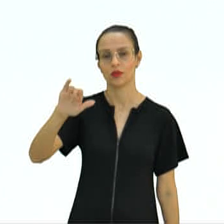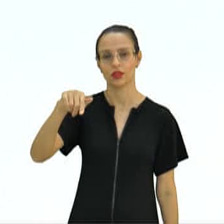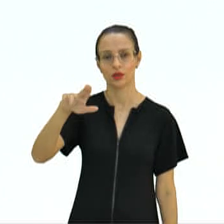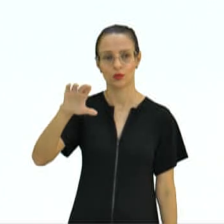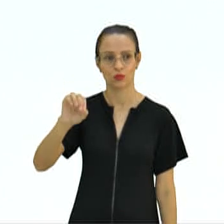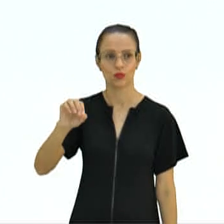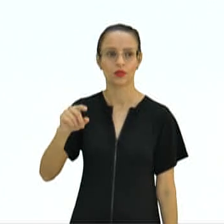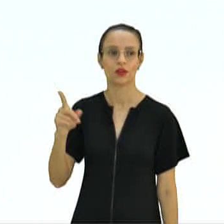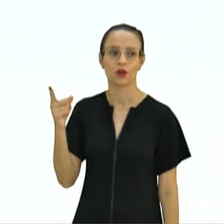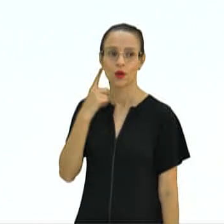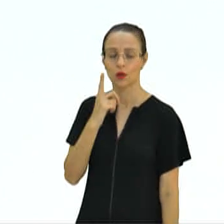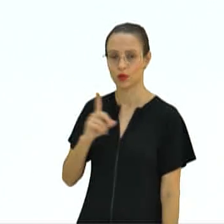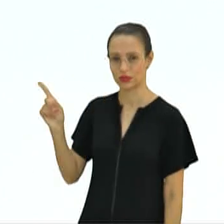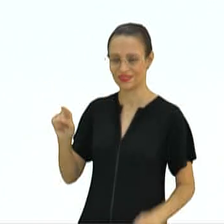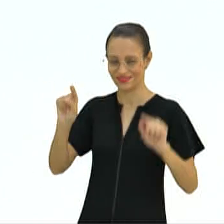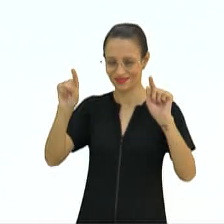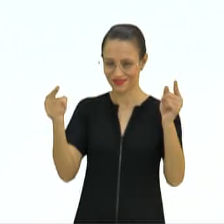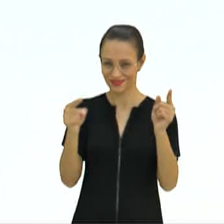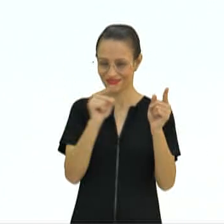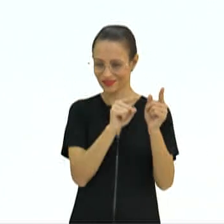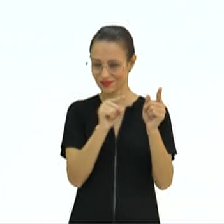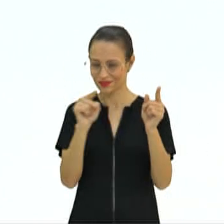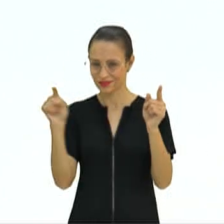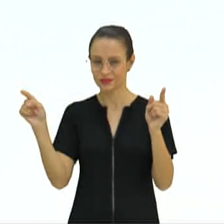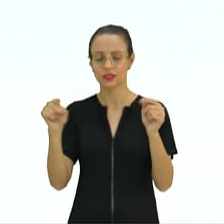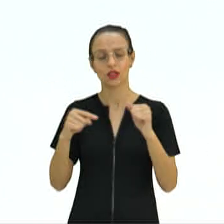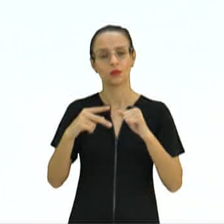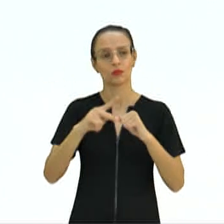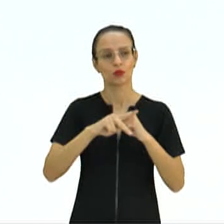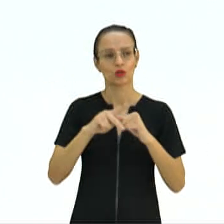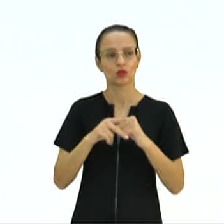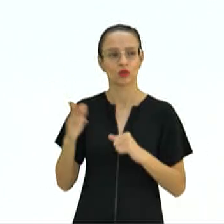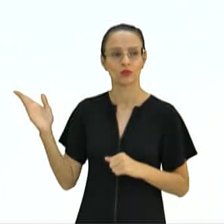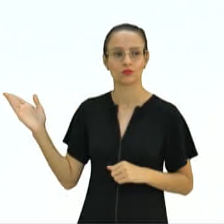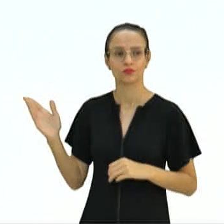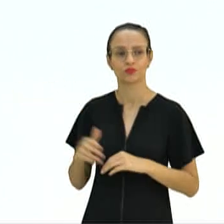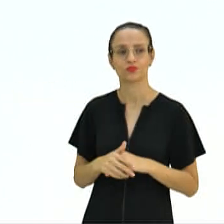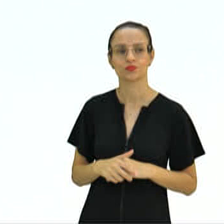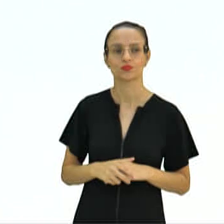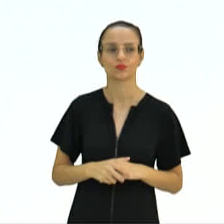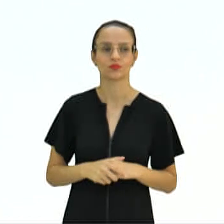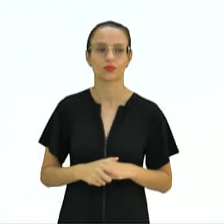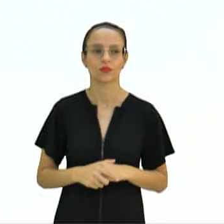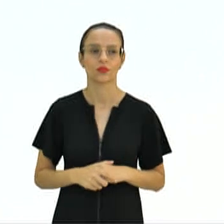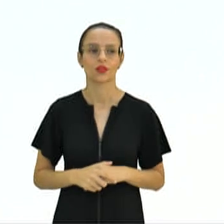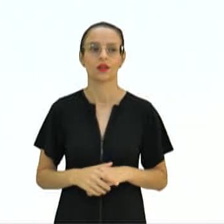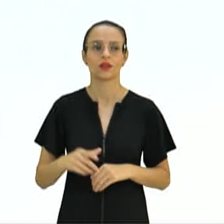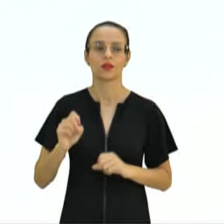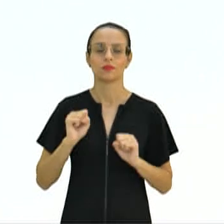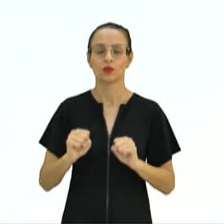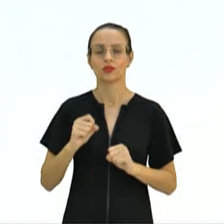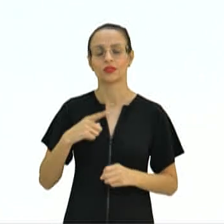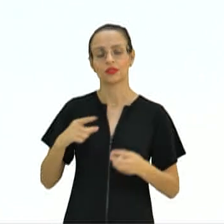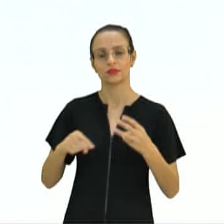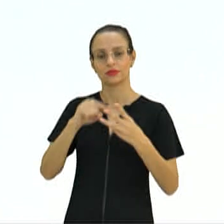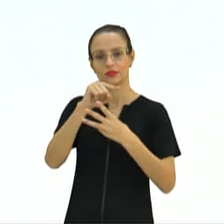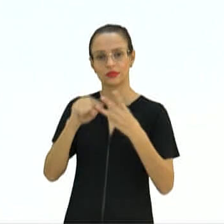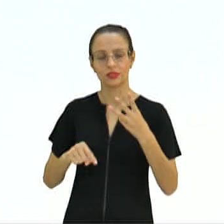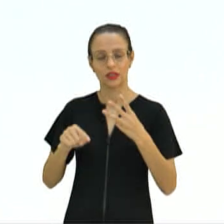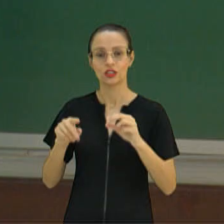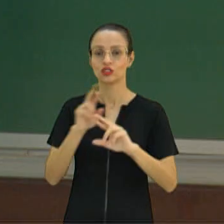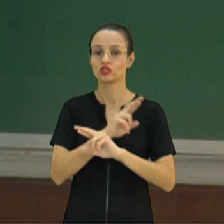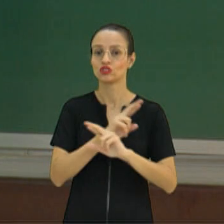te, se, o, a, lhe, nos, vos, os, as e lhes podem ocupar 3